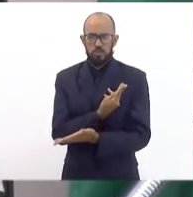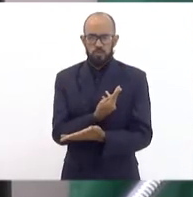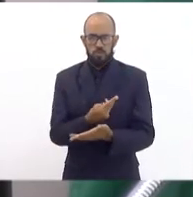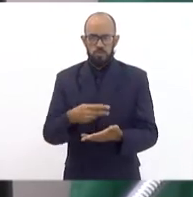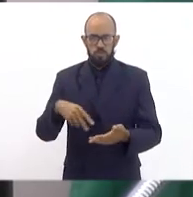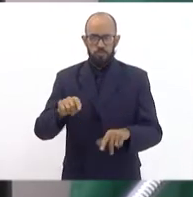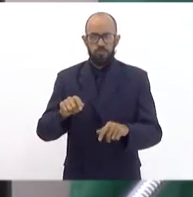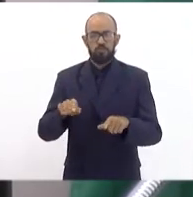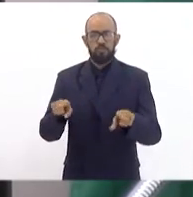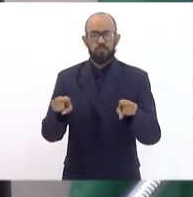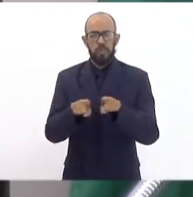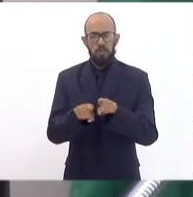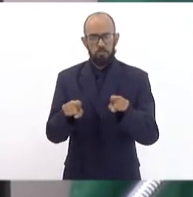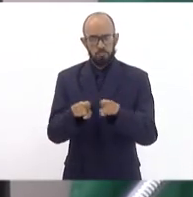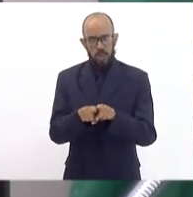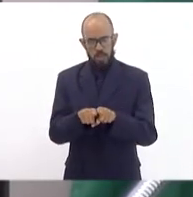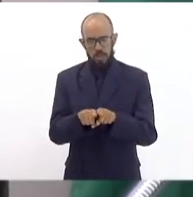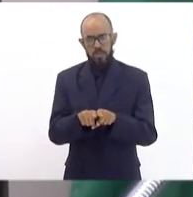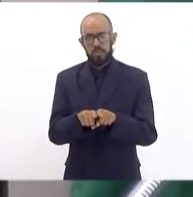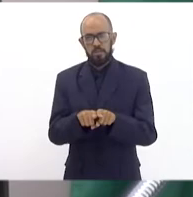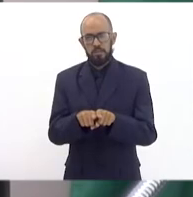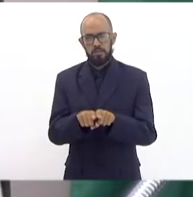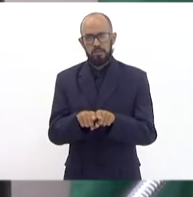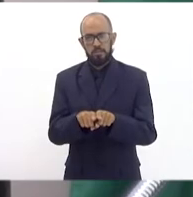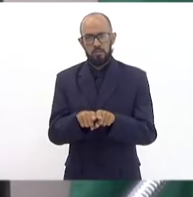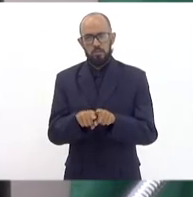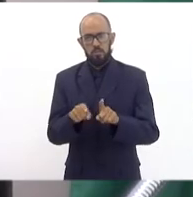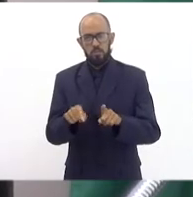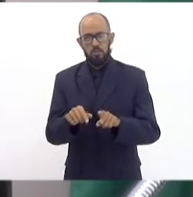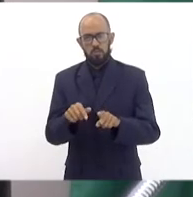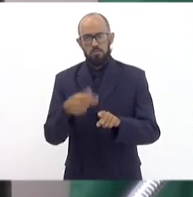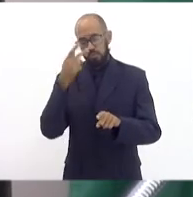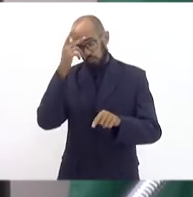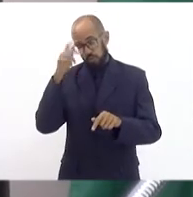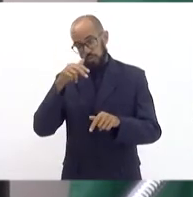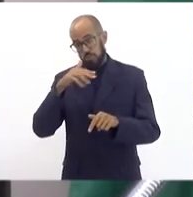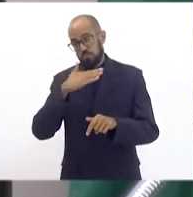inclusive com mortes e tudo.